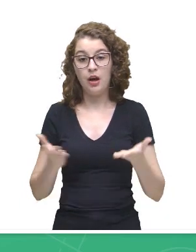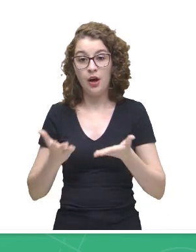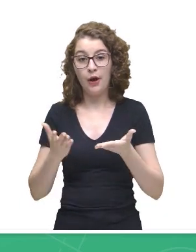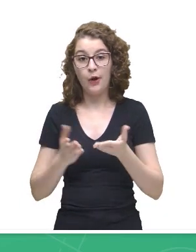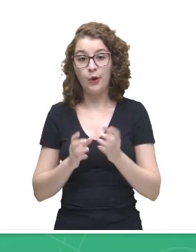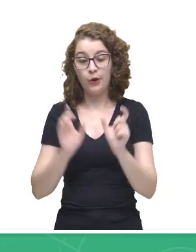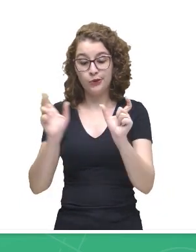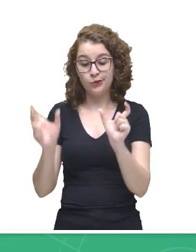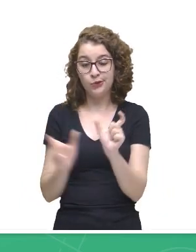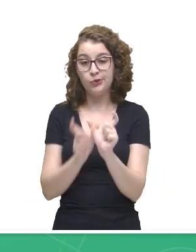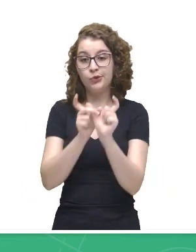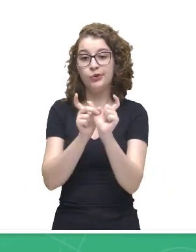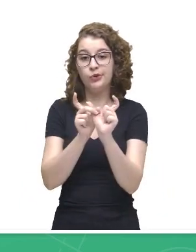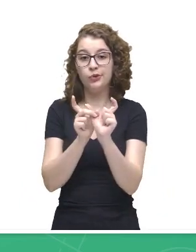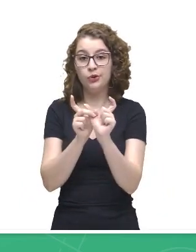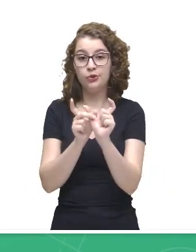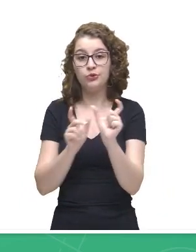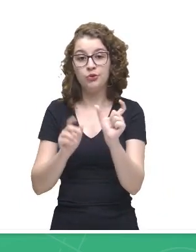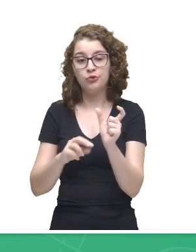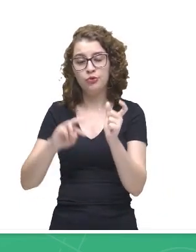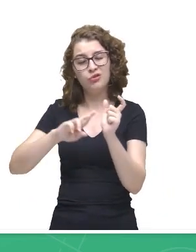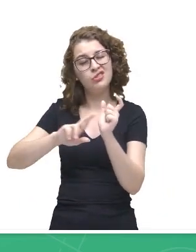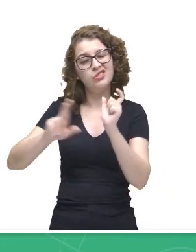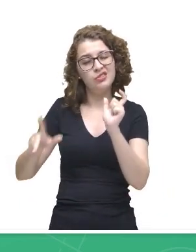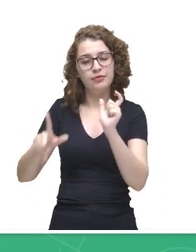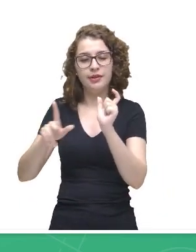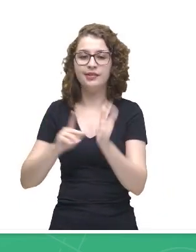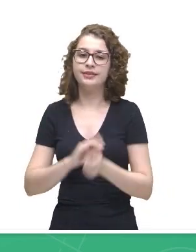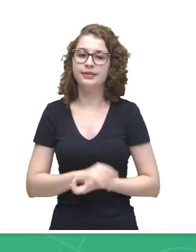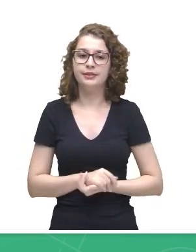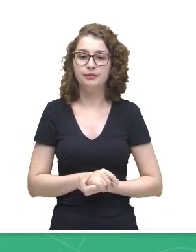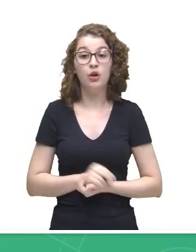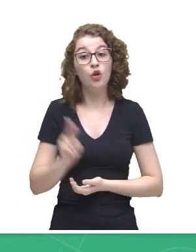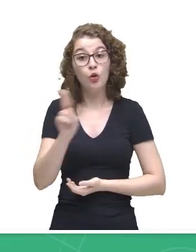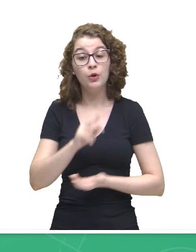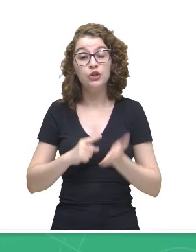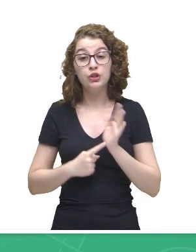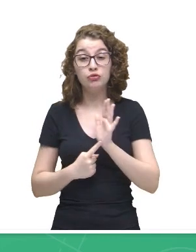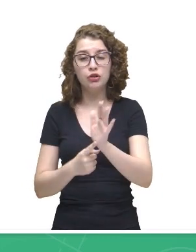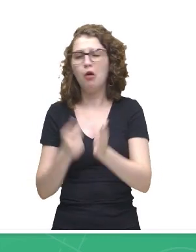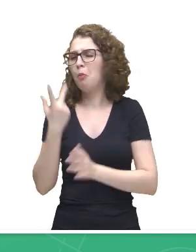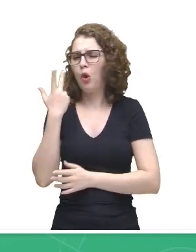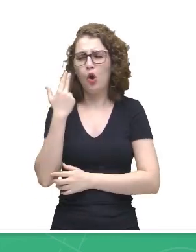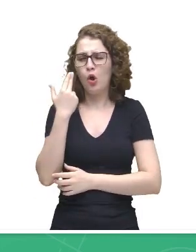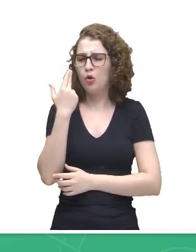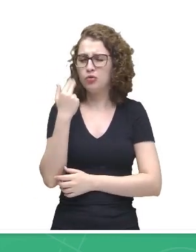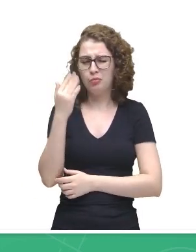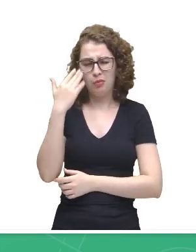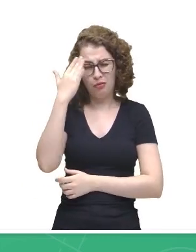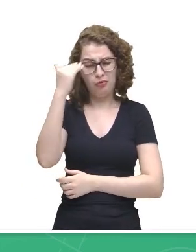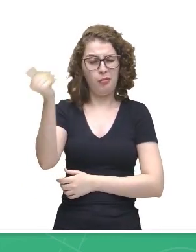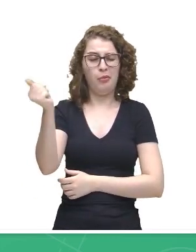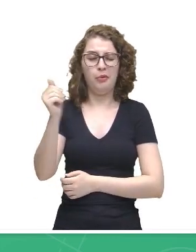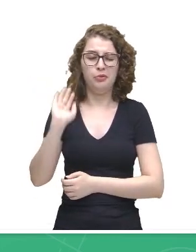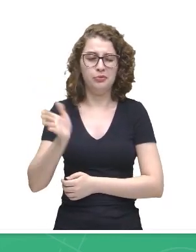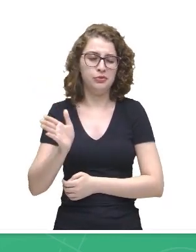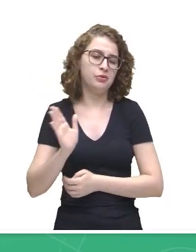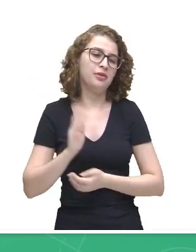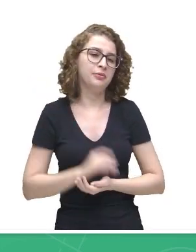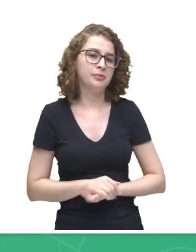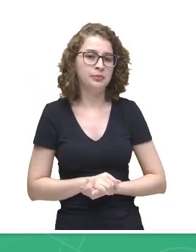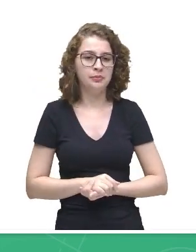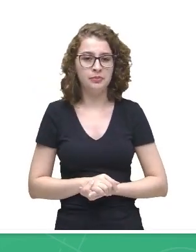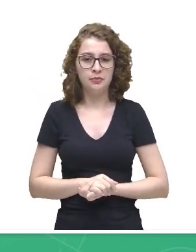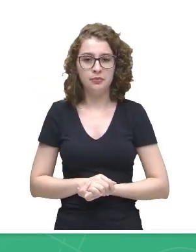de conjunções. Eu estou passando aqui para vocês as mais usadas, mais conhecidas, mas tem outras, tá, gente? Então, se vocês